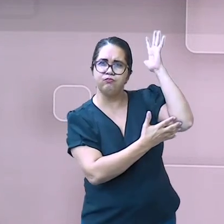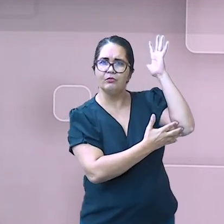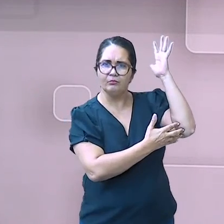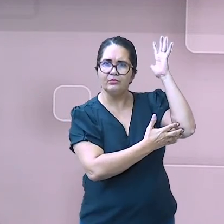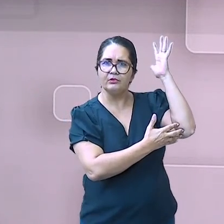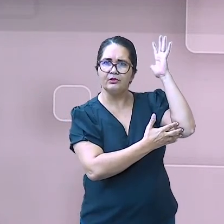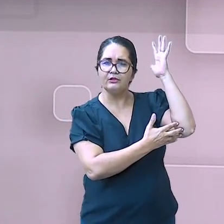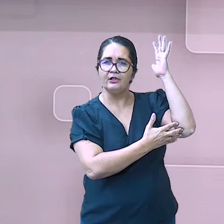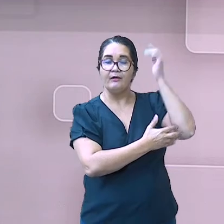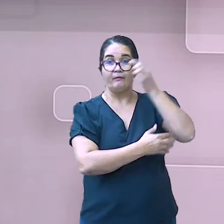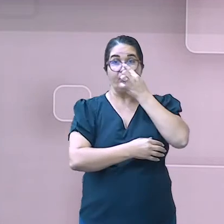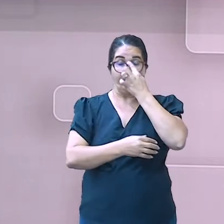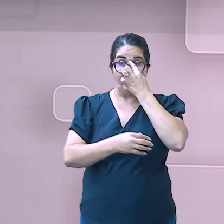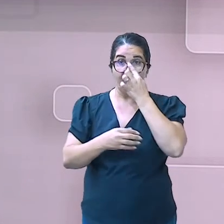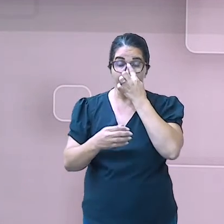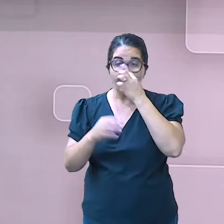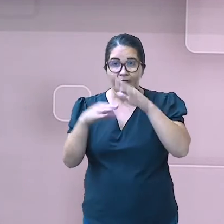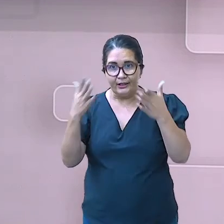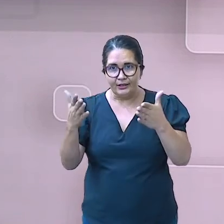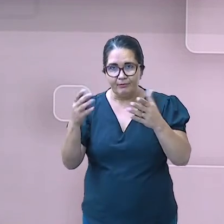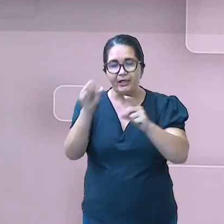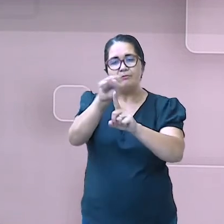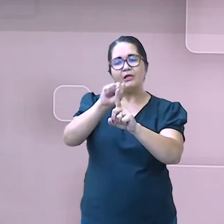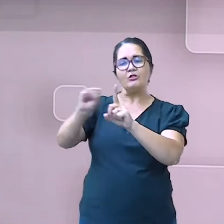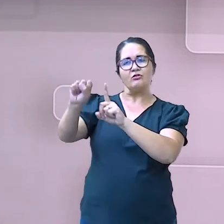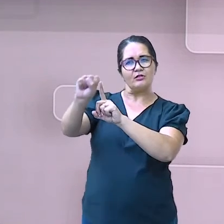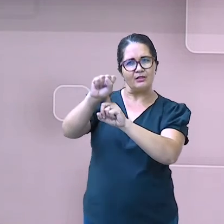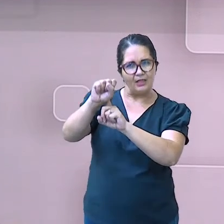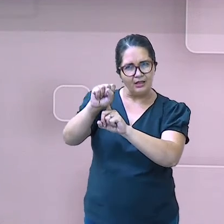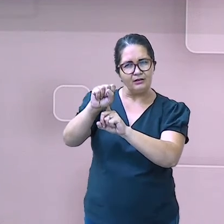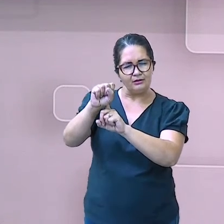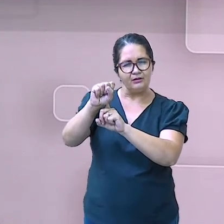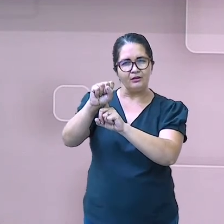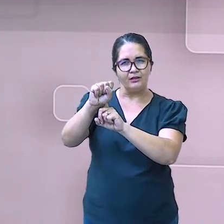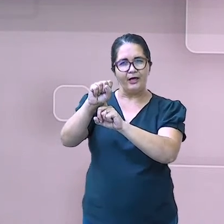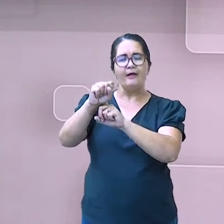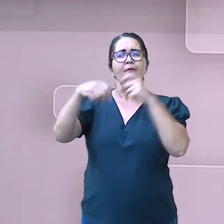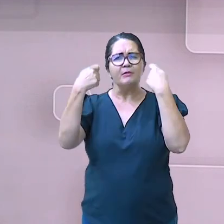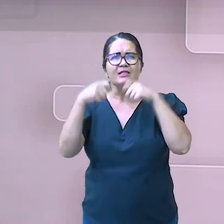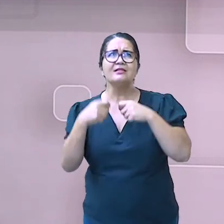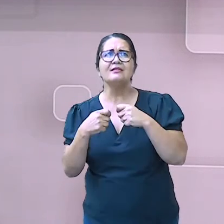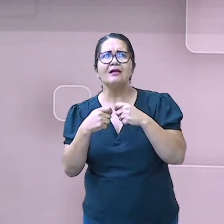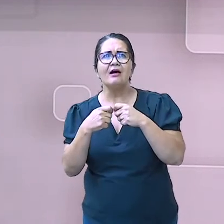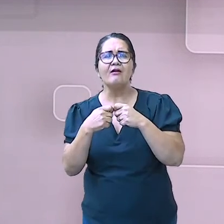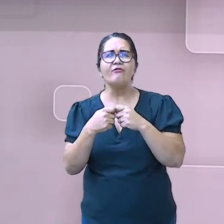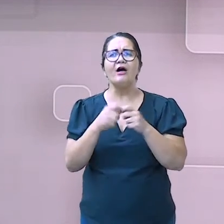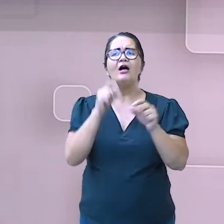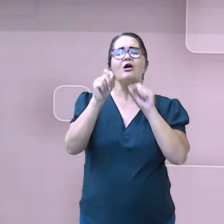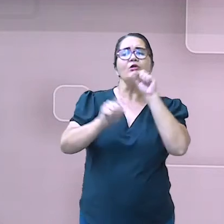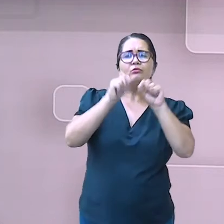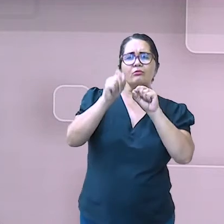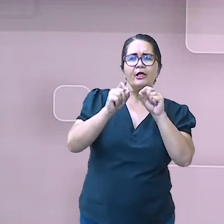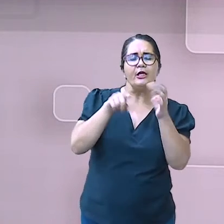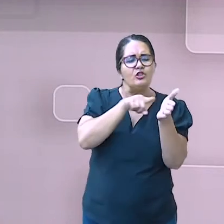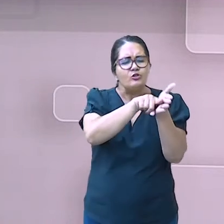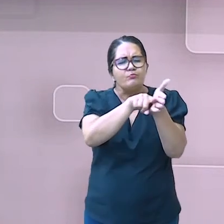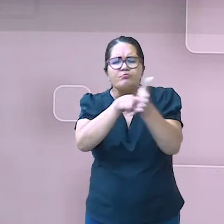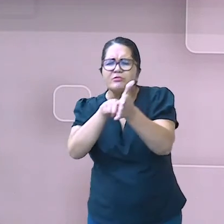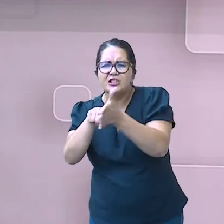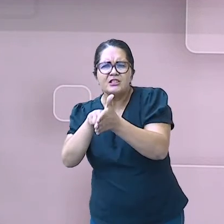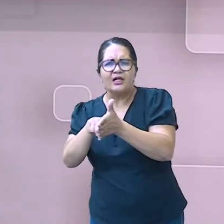você perceber, toda essa questão de região, de estado, né, essa questão